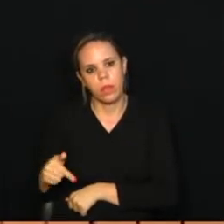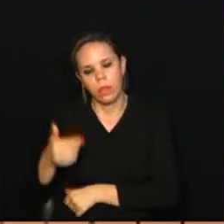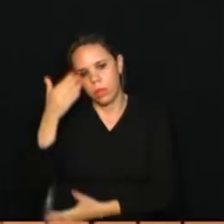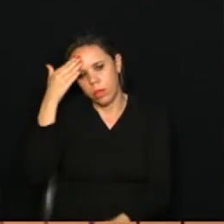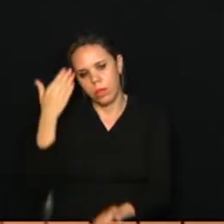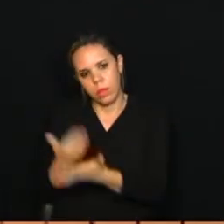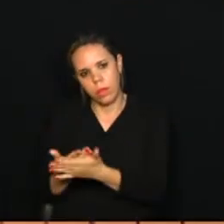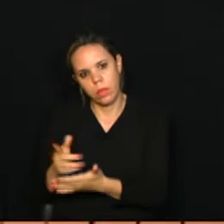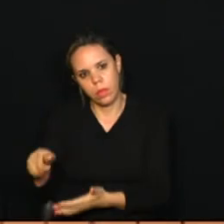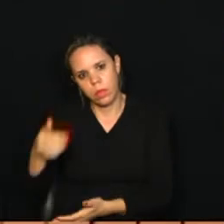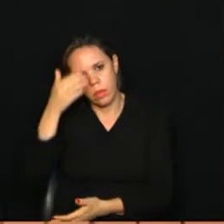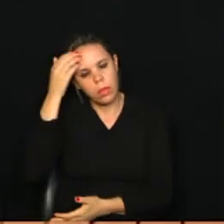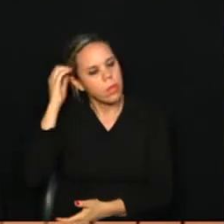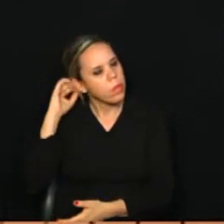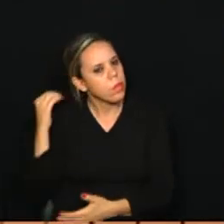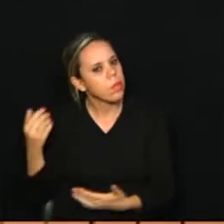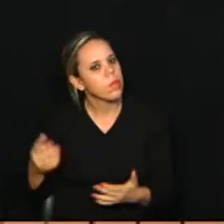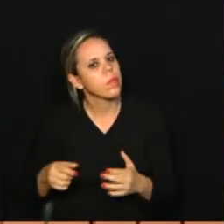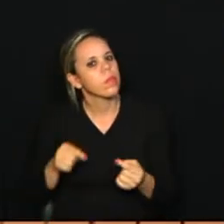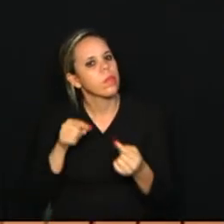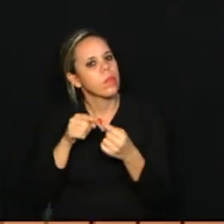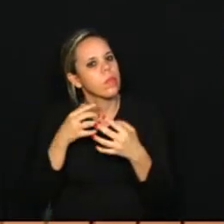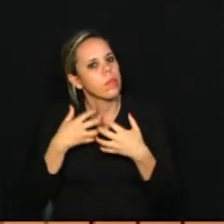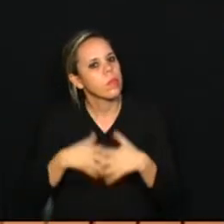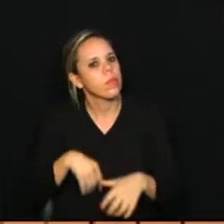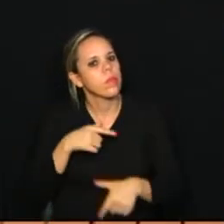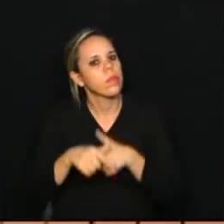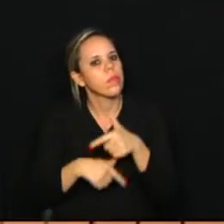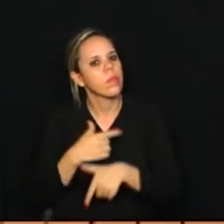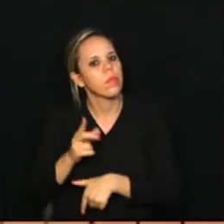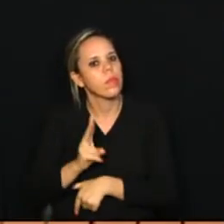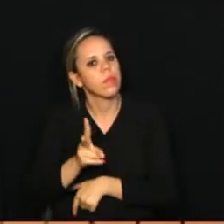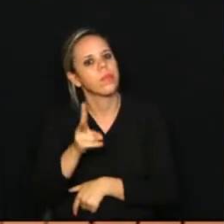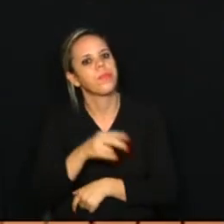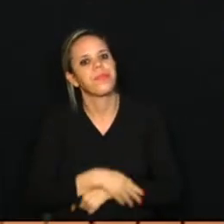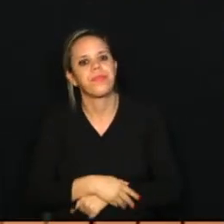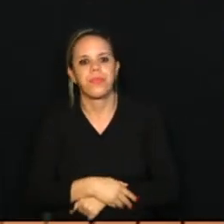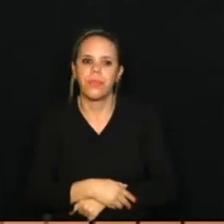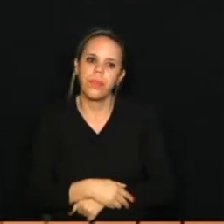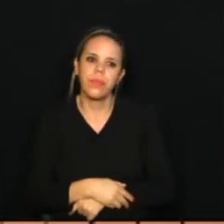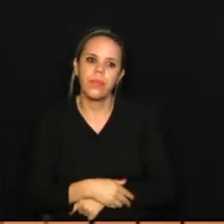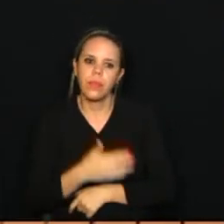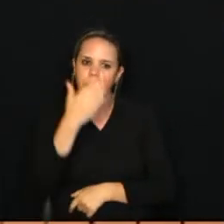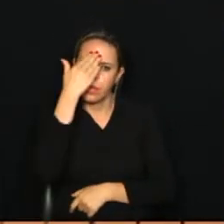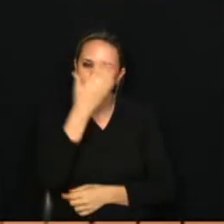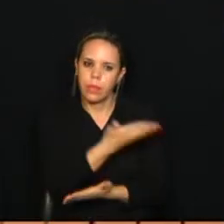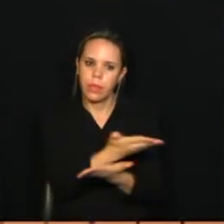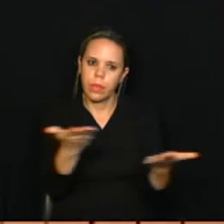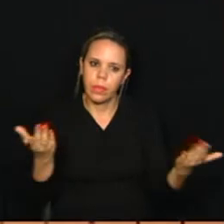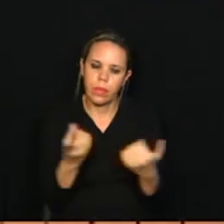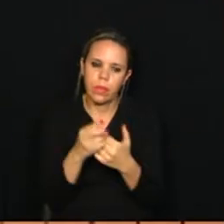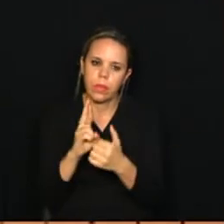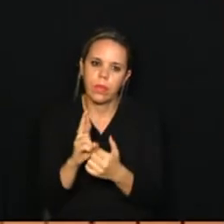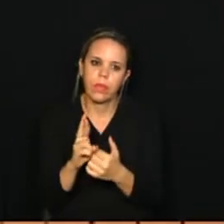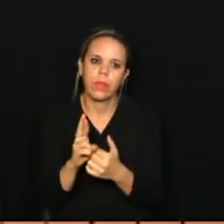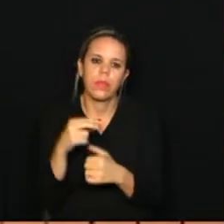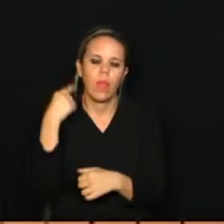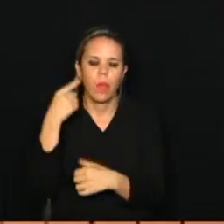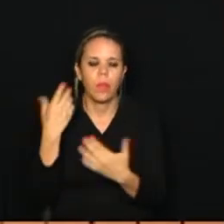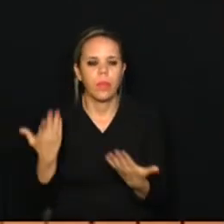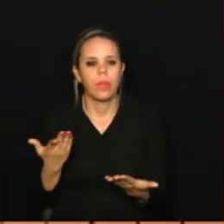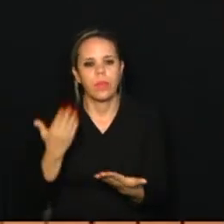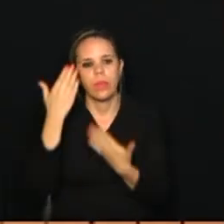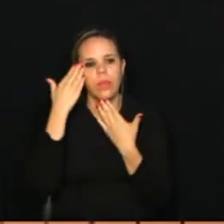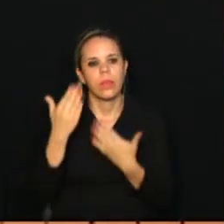acredito, nessa linha que eu sempre trabalhei e continuarei trabalhando. Muito obrigada, doutor Rodrigo, muito